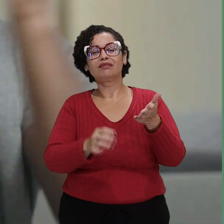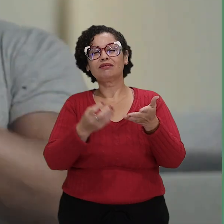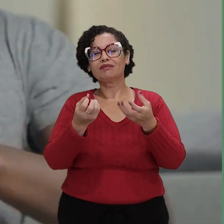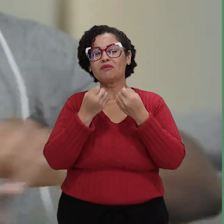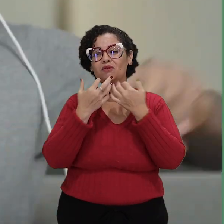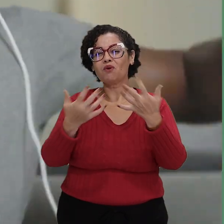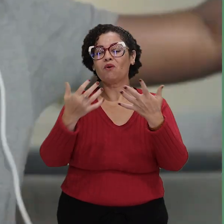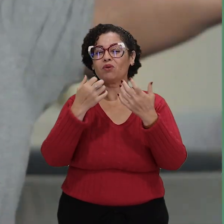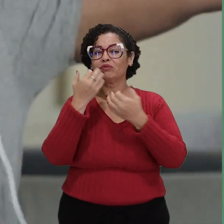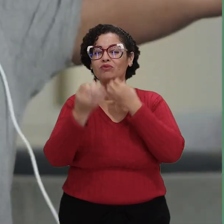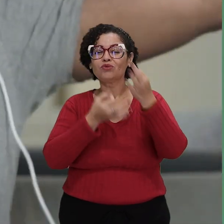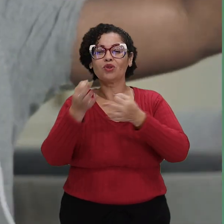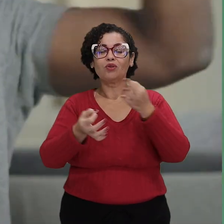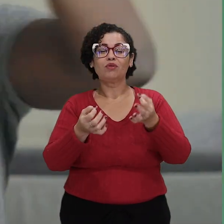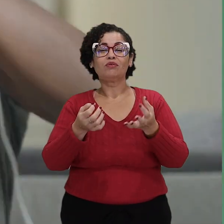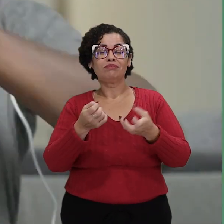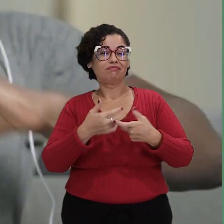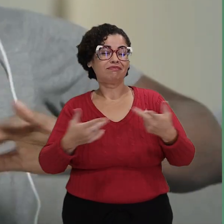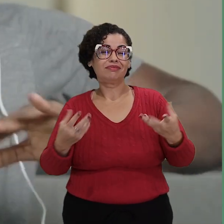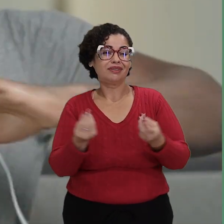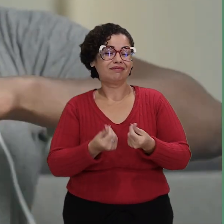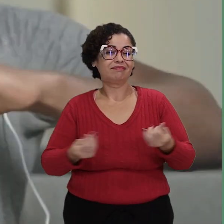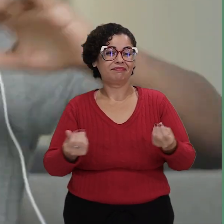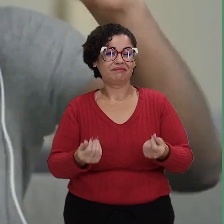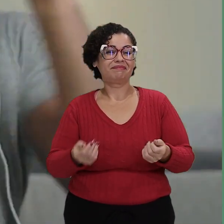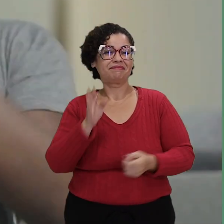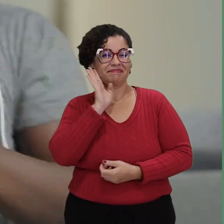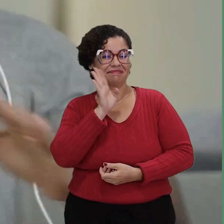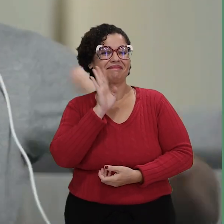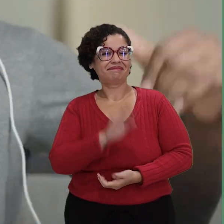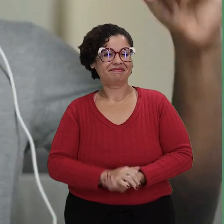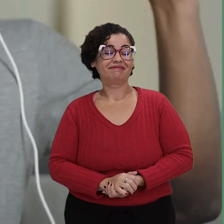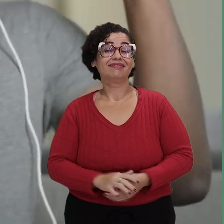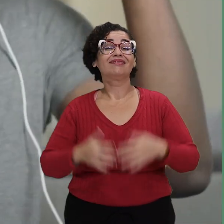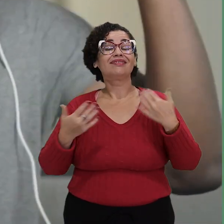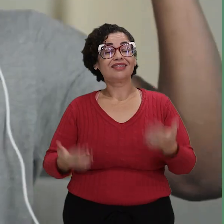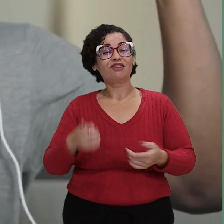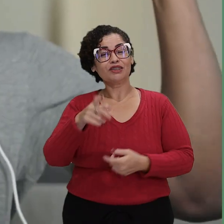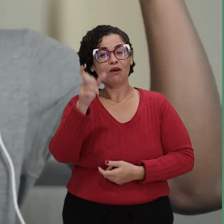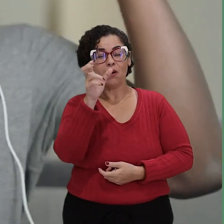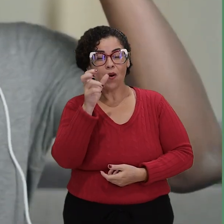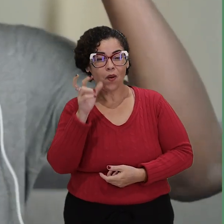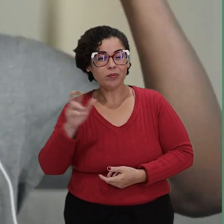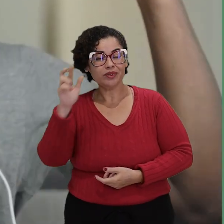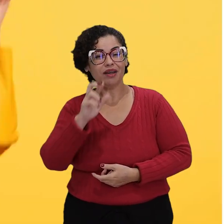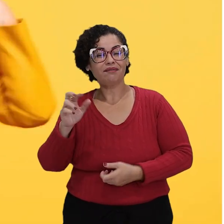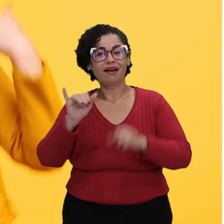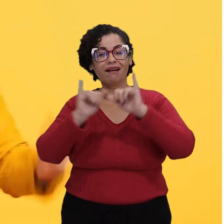ganhasse cor, som, cheiro e até textura. Legal, né? Então, que tal observar